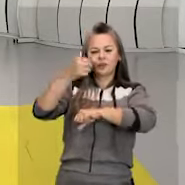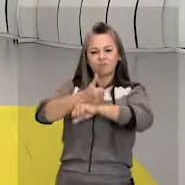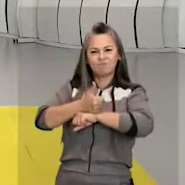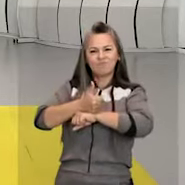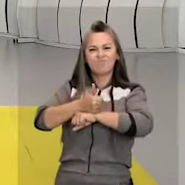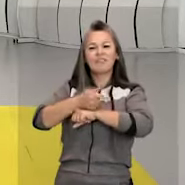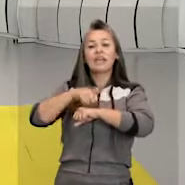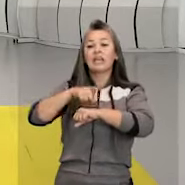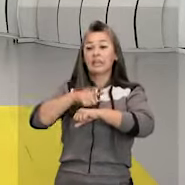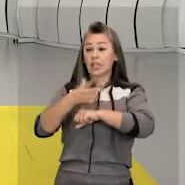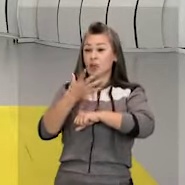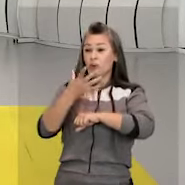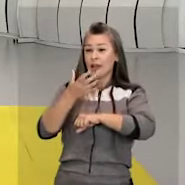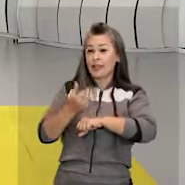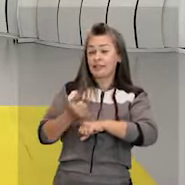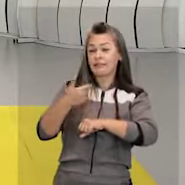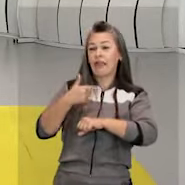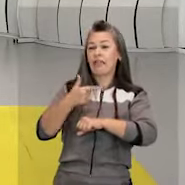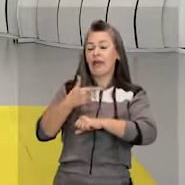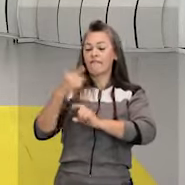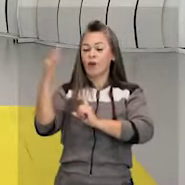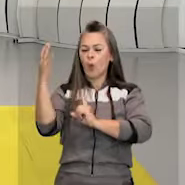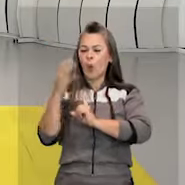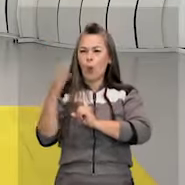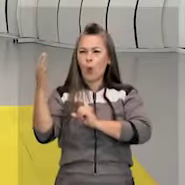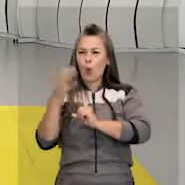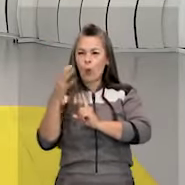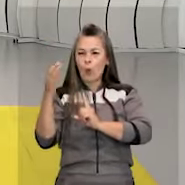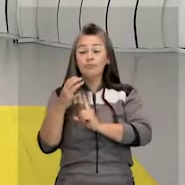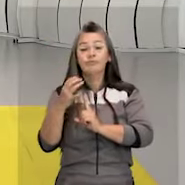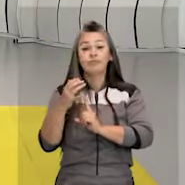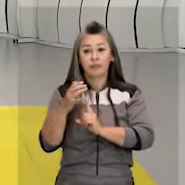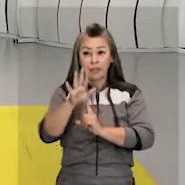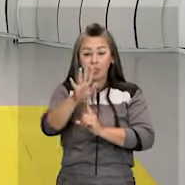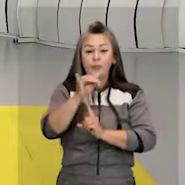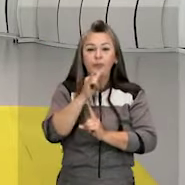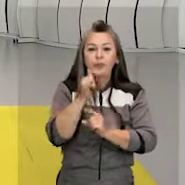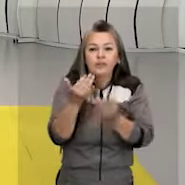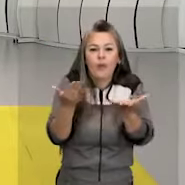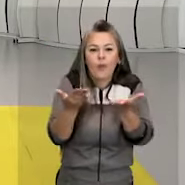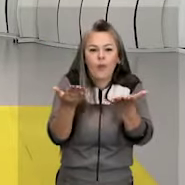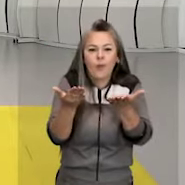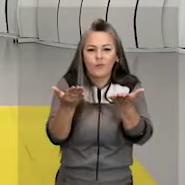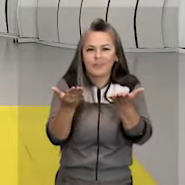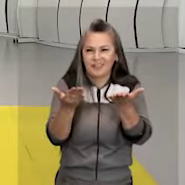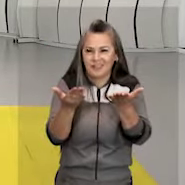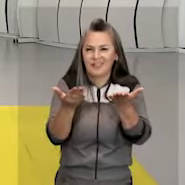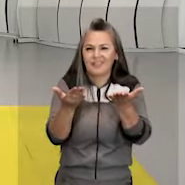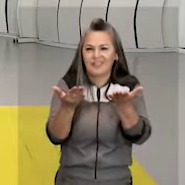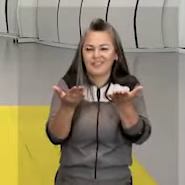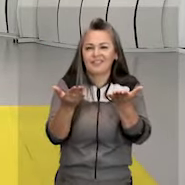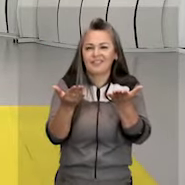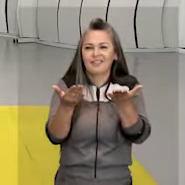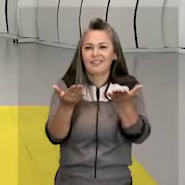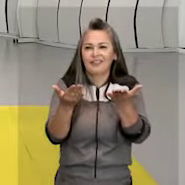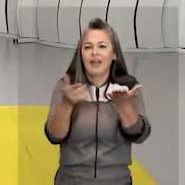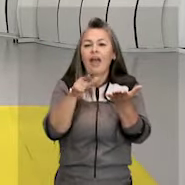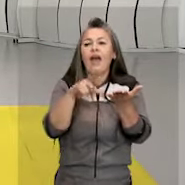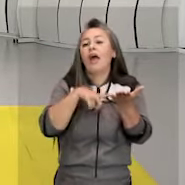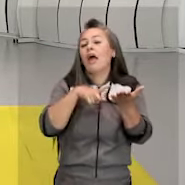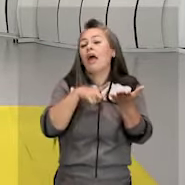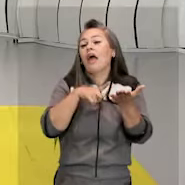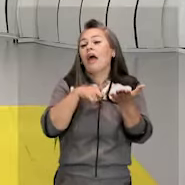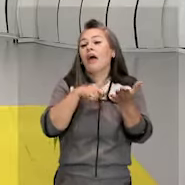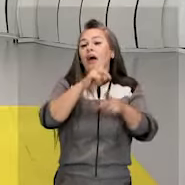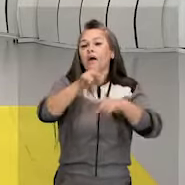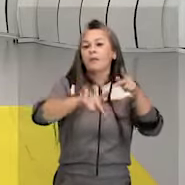resiste aos processos de viver numa área, às vezes, sem infraestrutura, né, todas as infraestruturas necessárias,